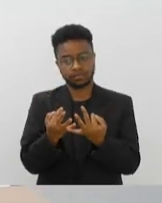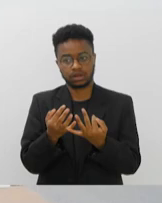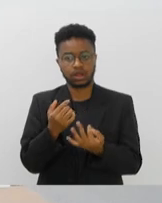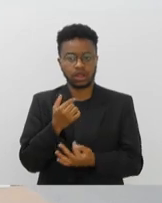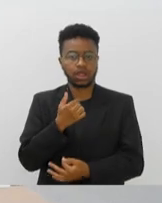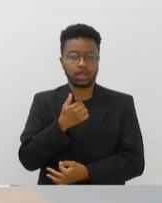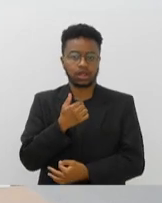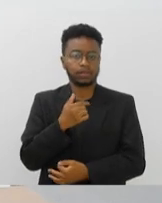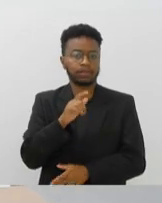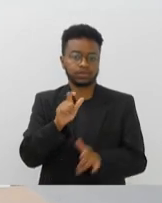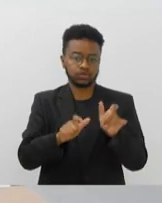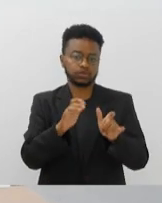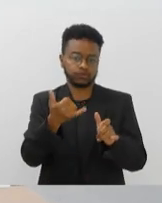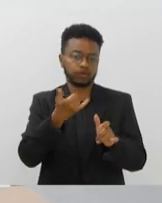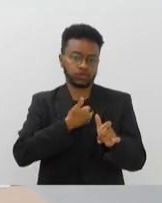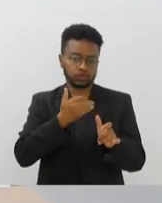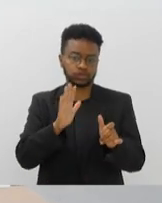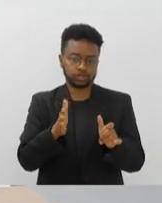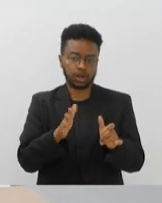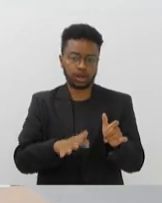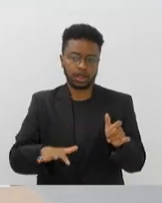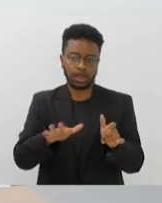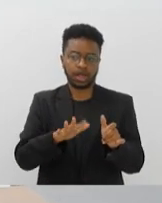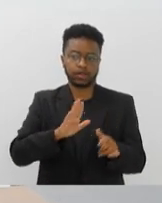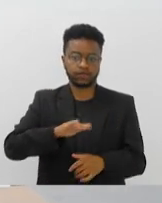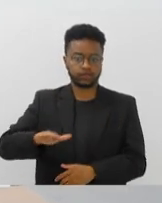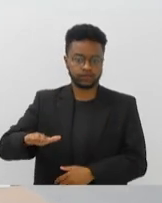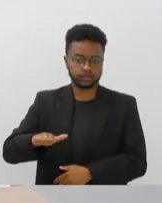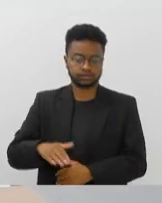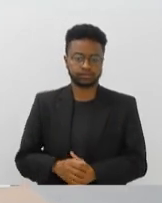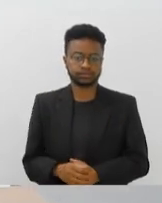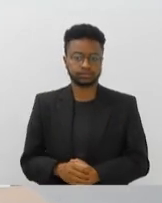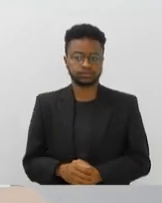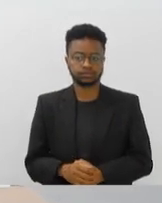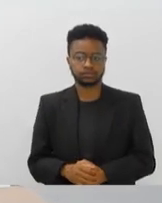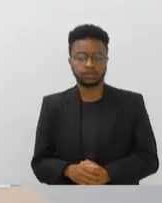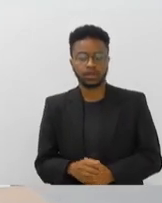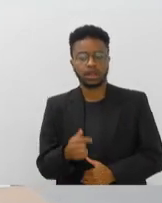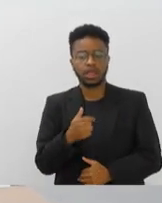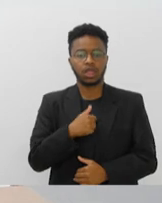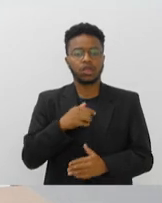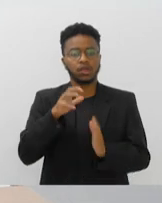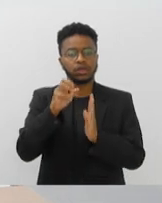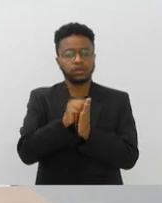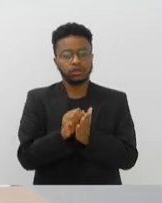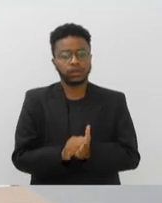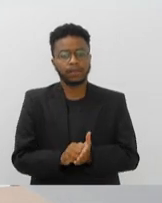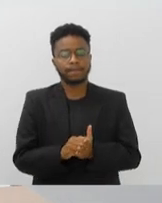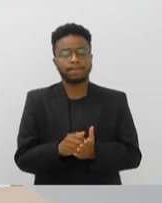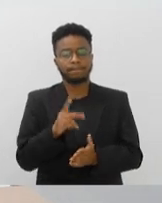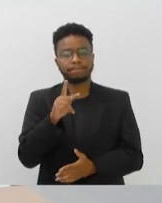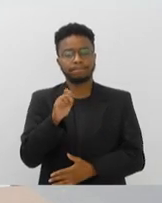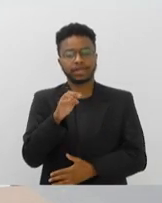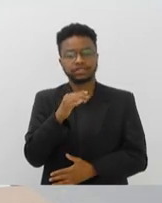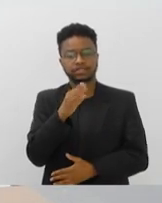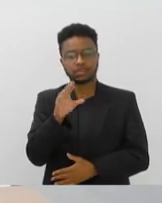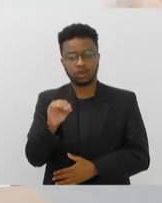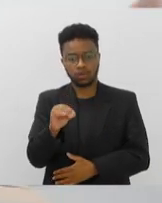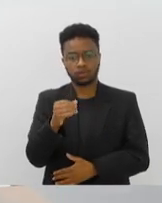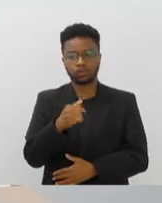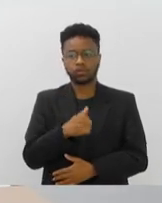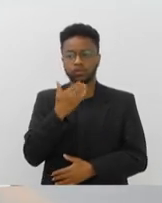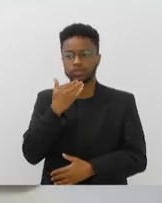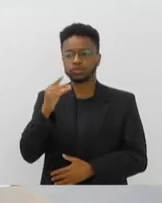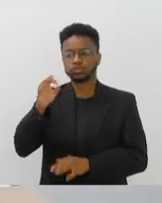ouvi isso de Juiz da infância quando eu eh fui protocolar uma petição despachar com o juiz Ah mas a senhora tá aqui